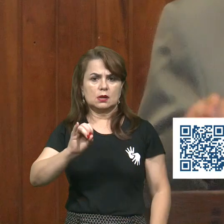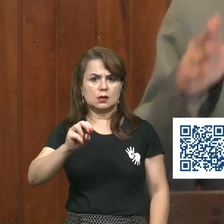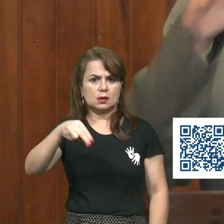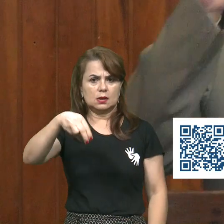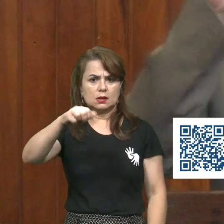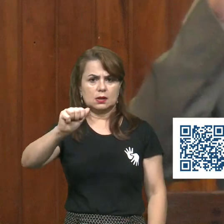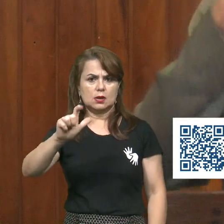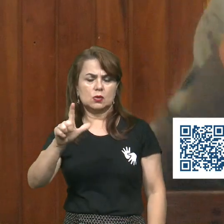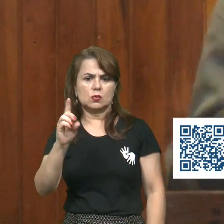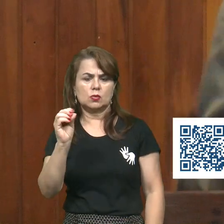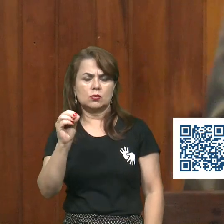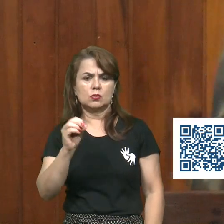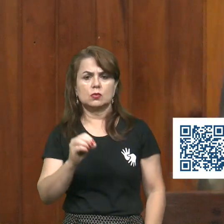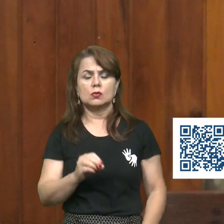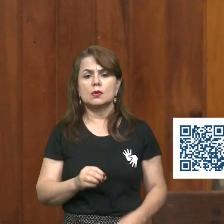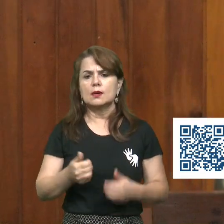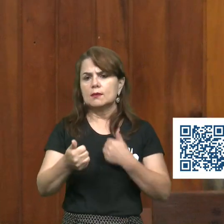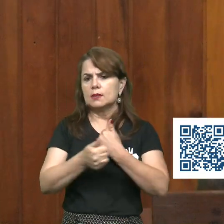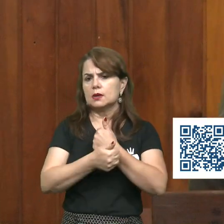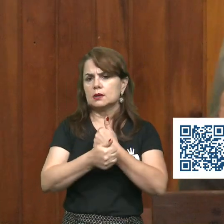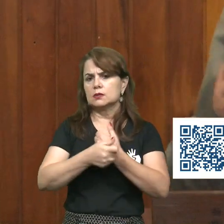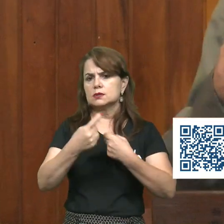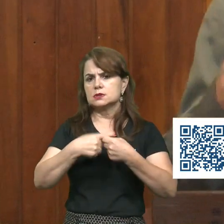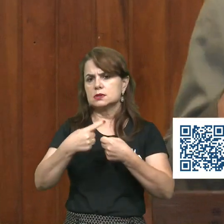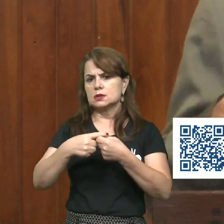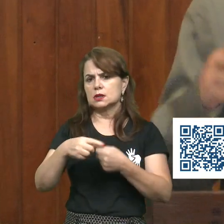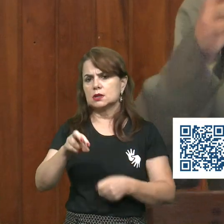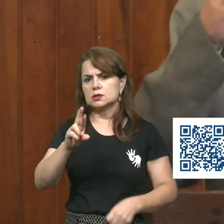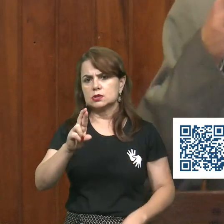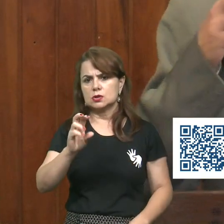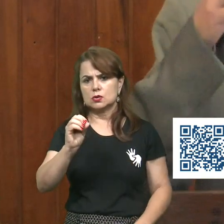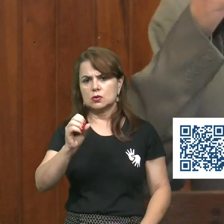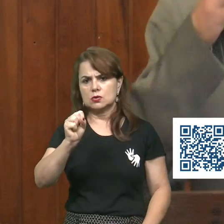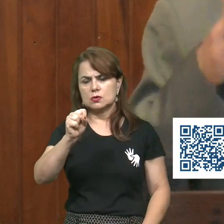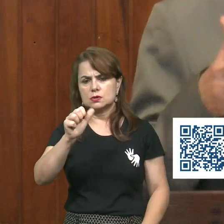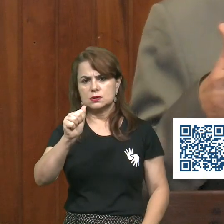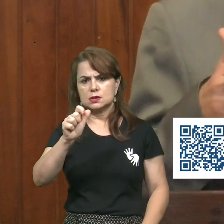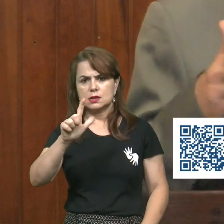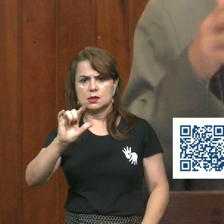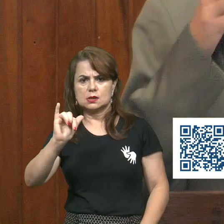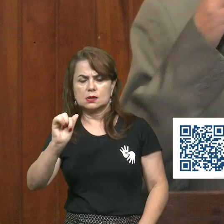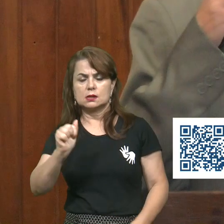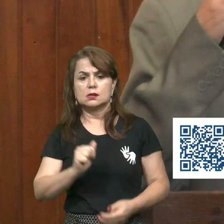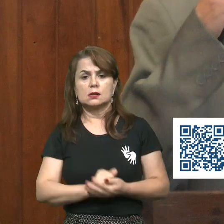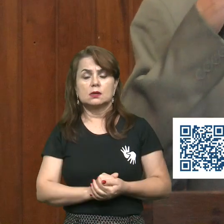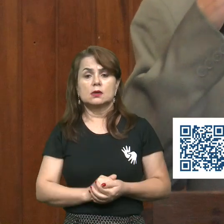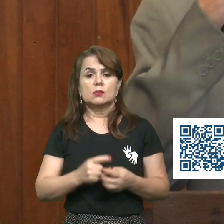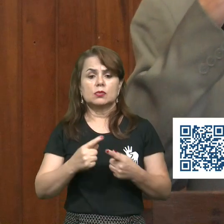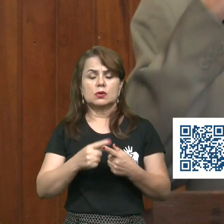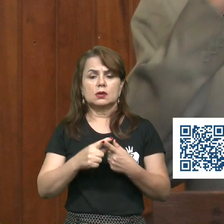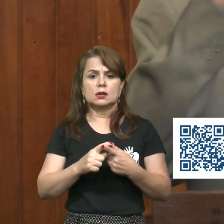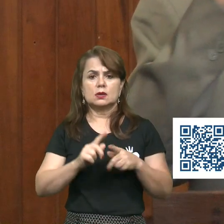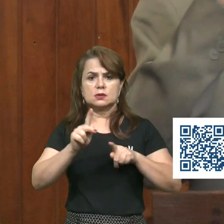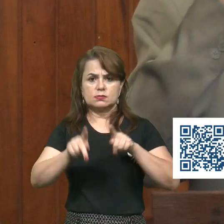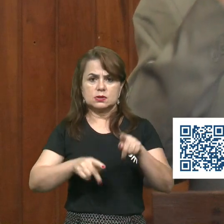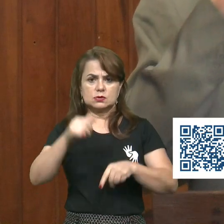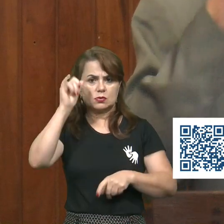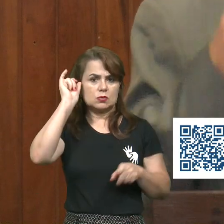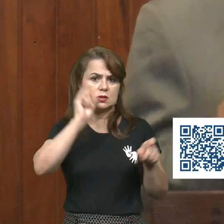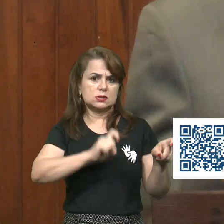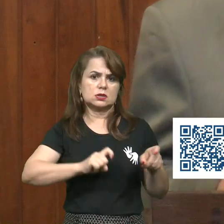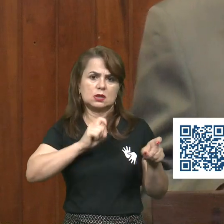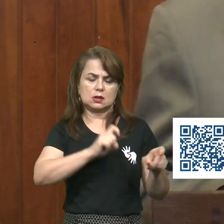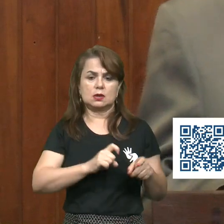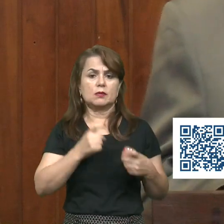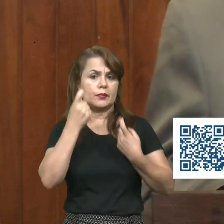Sol, perto de Rosália. Na via pública está a iluminação e os moradores das chácaras temem pela